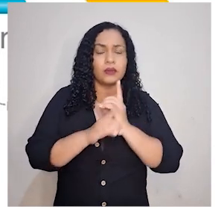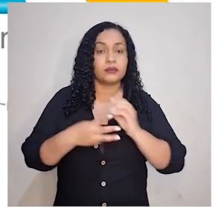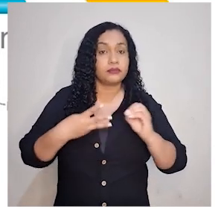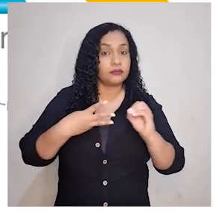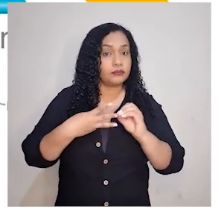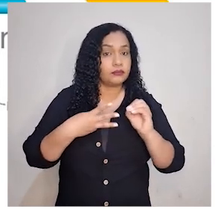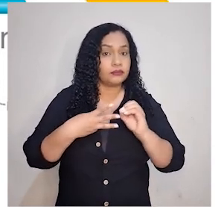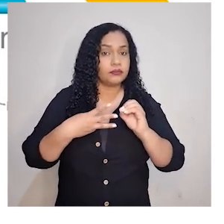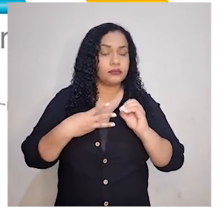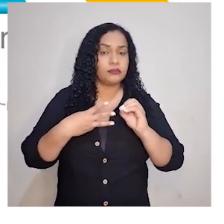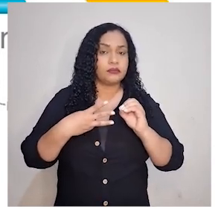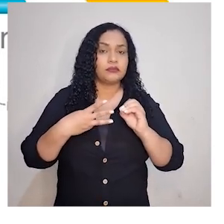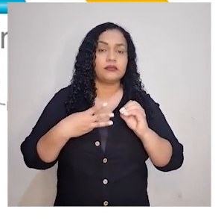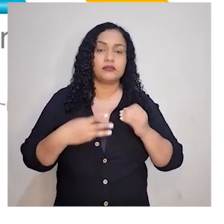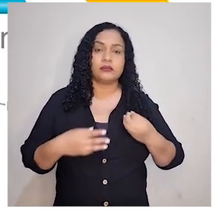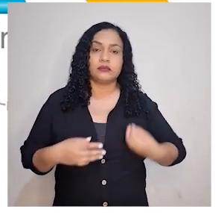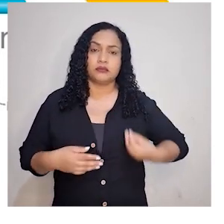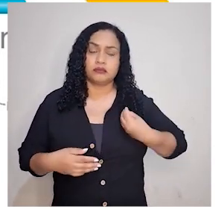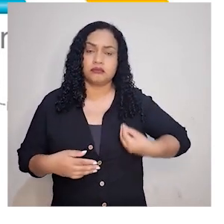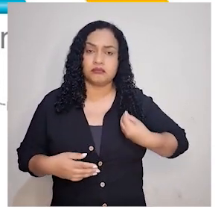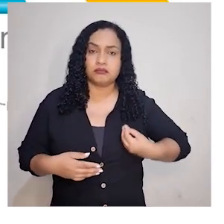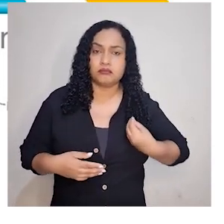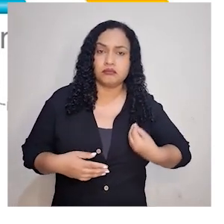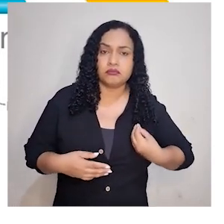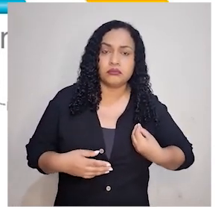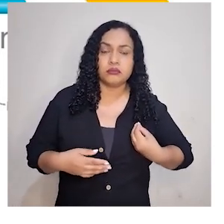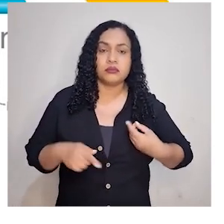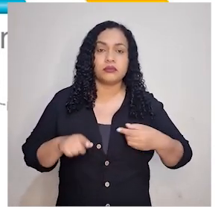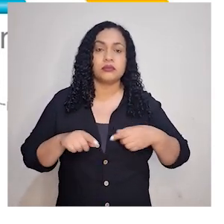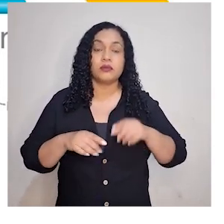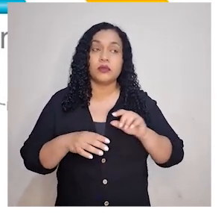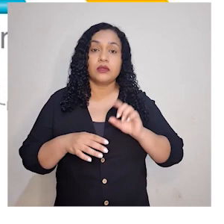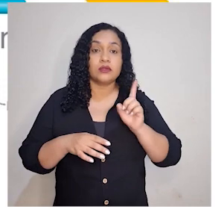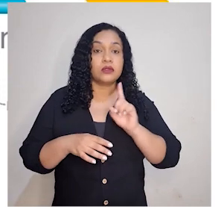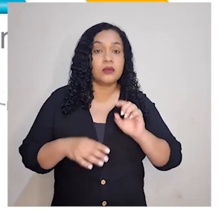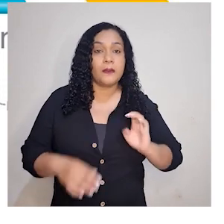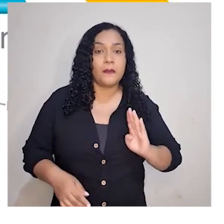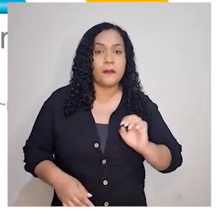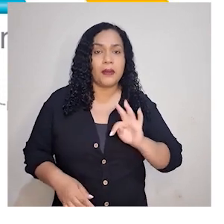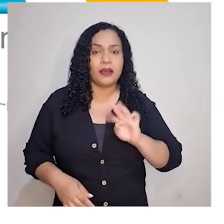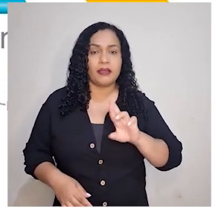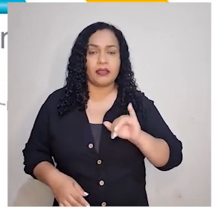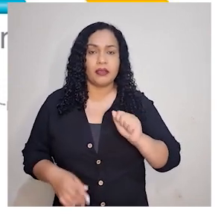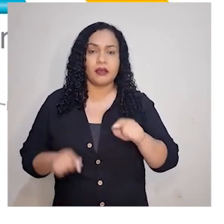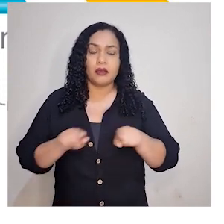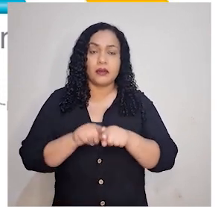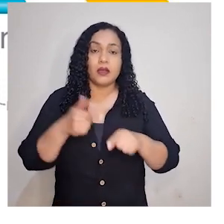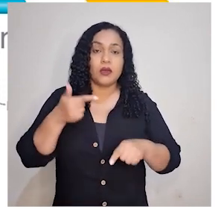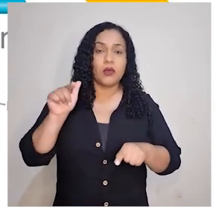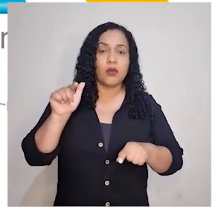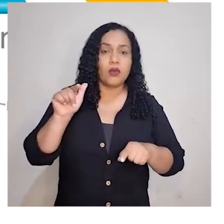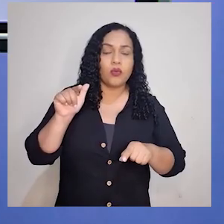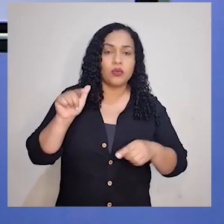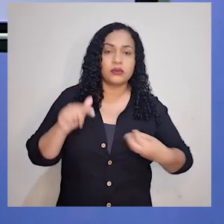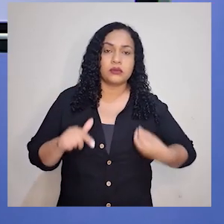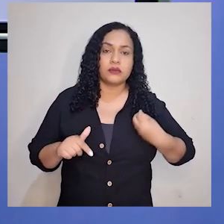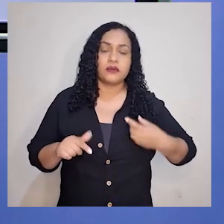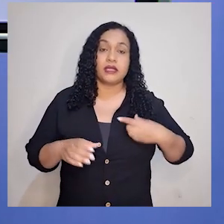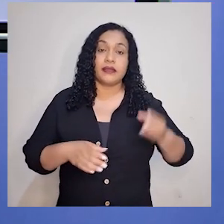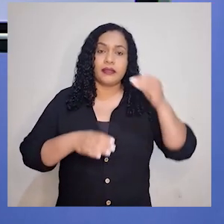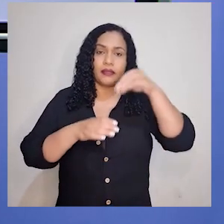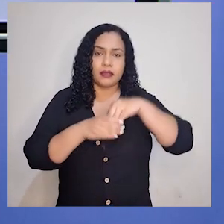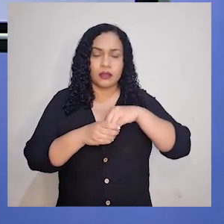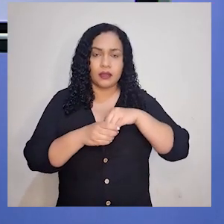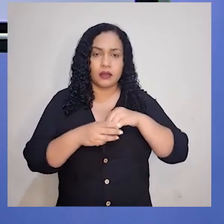nas células de seres vivos, com exceção das bactérias, que o DNA é encontrado apenas fora do núcleo. Nos outros seres vivos, esse